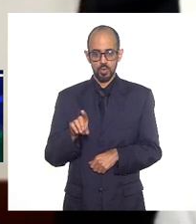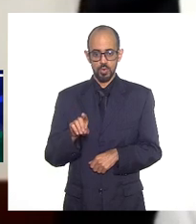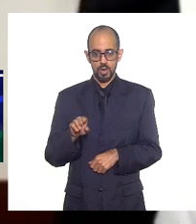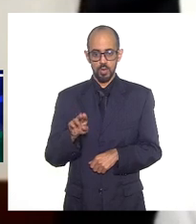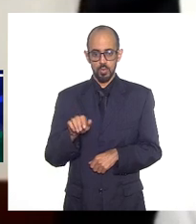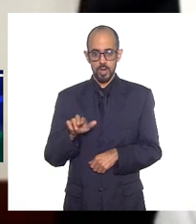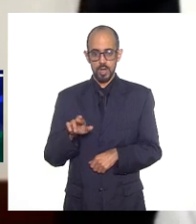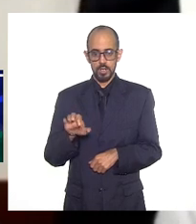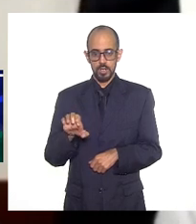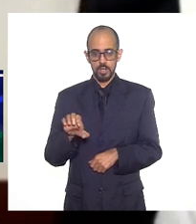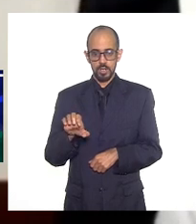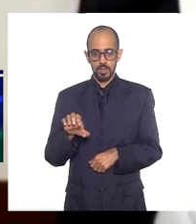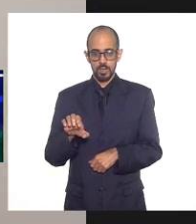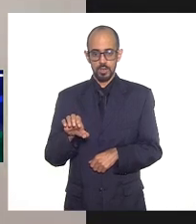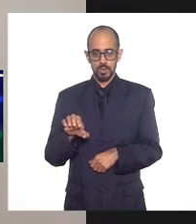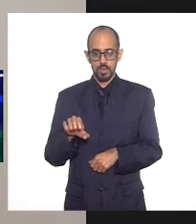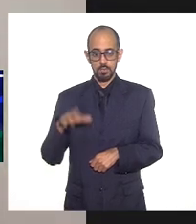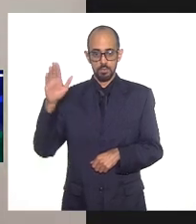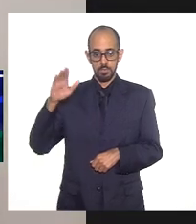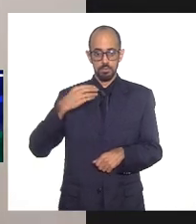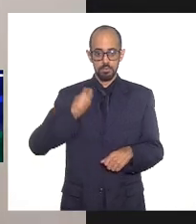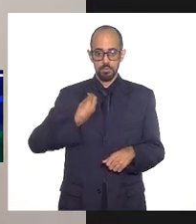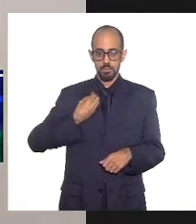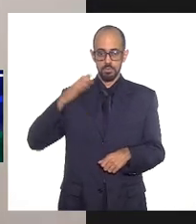Dallaire. Deputado... Presidente,